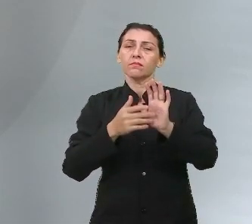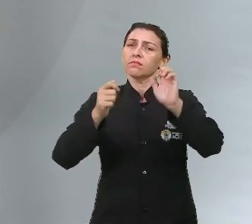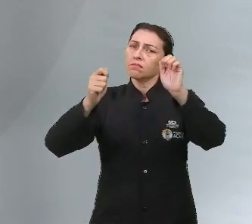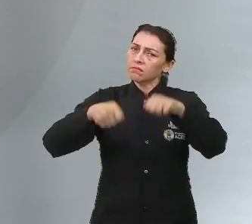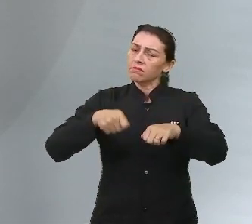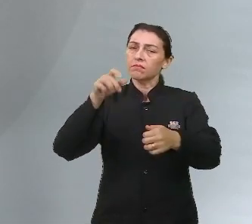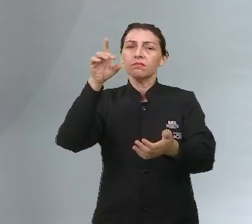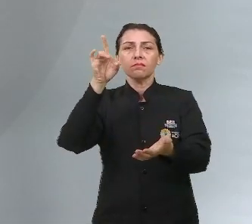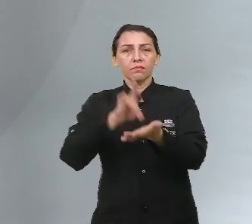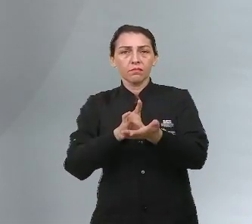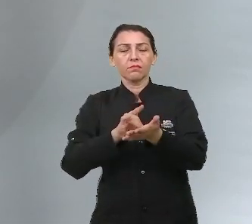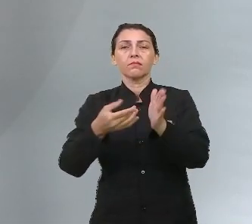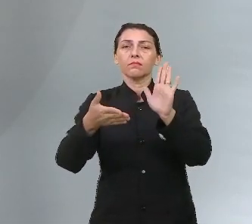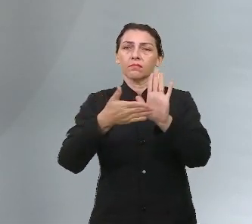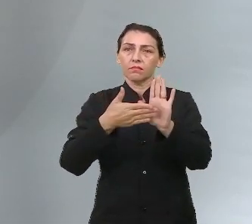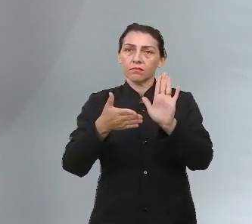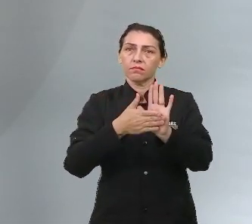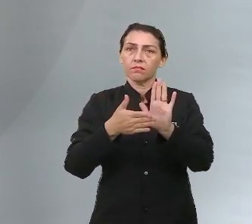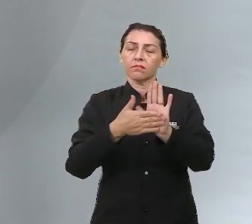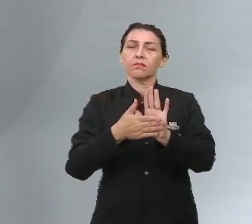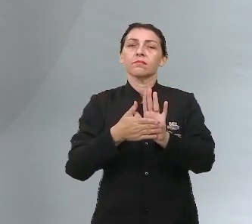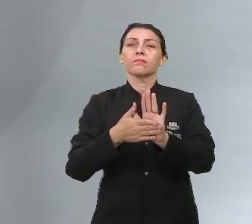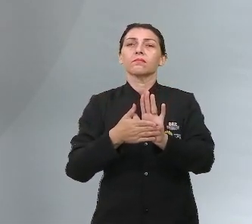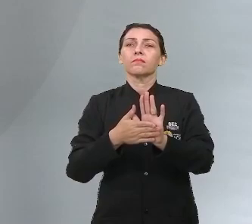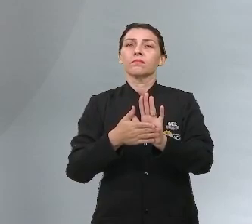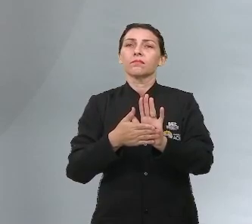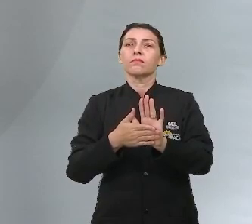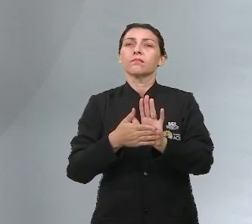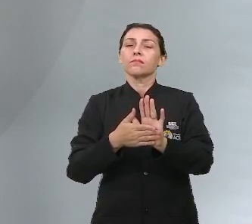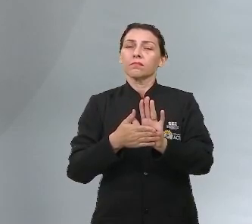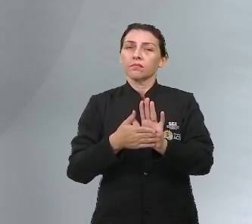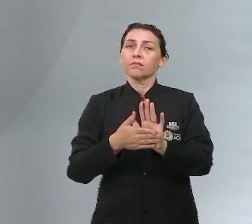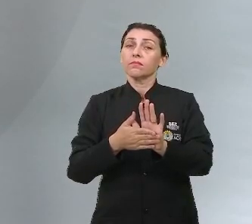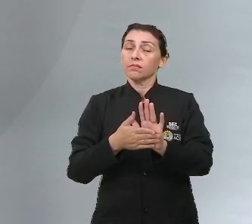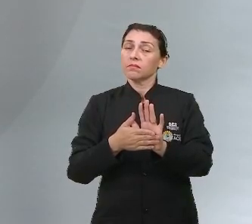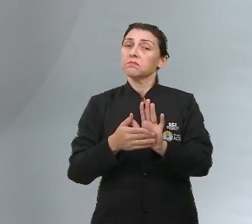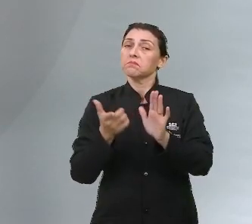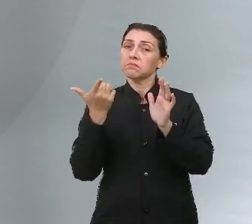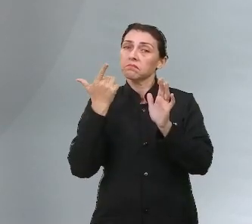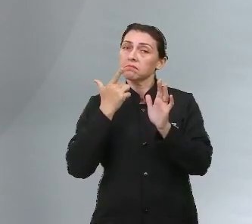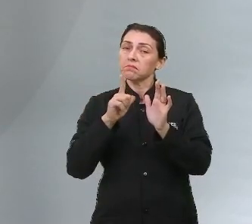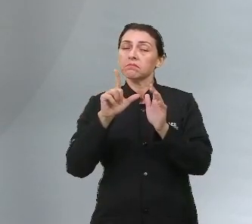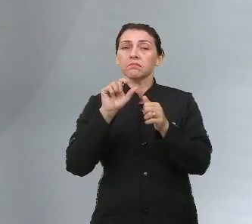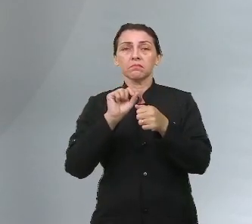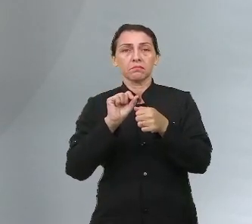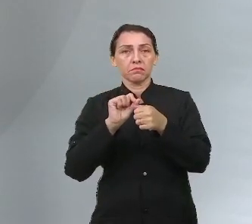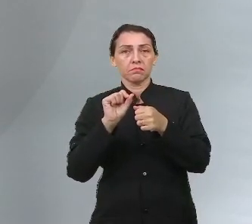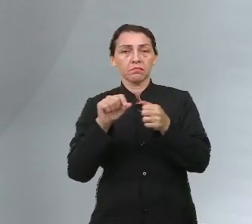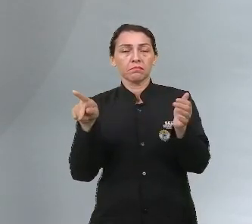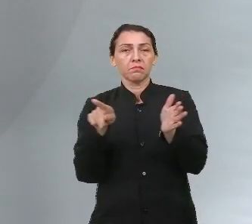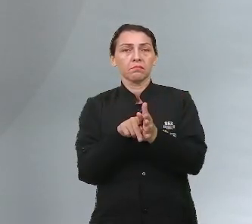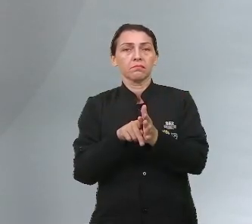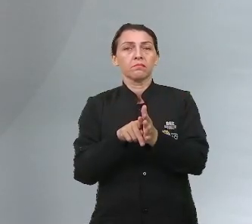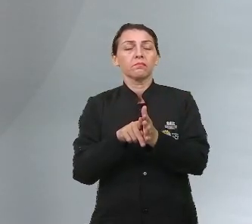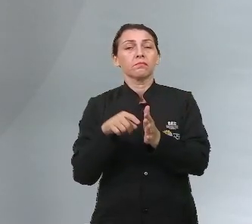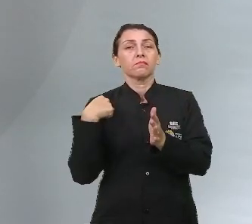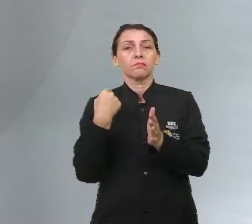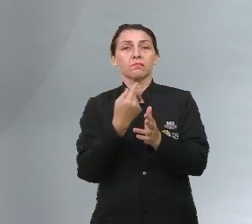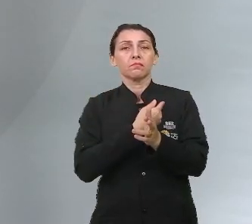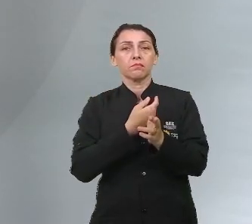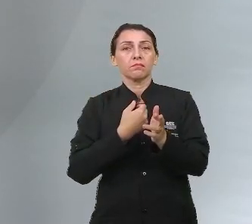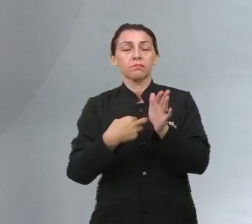possível mesmo, se essas propostas de intervenção, elas são execuíveis, se essas propostas de intervenção, elas podem